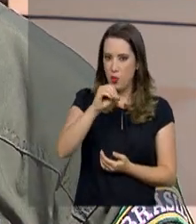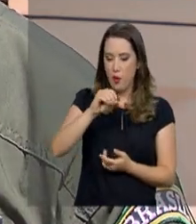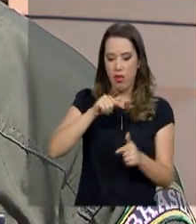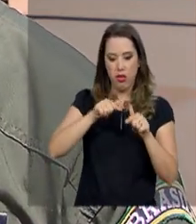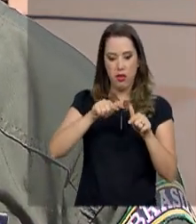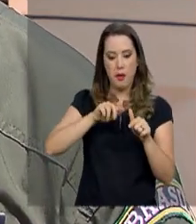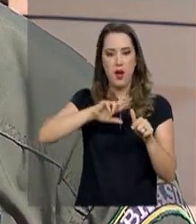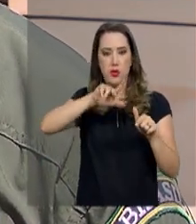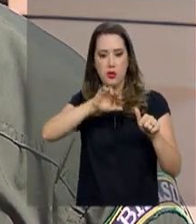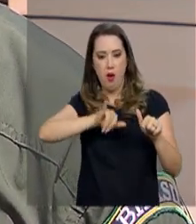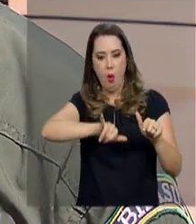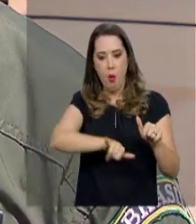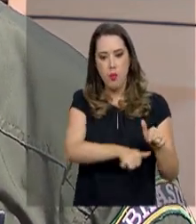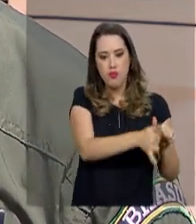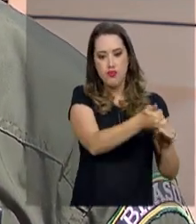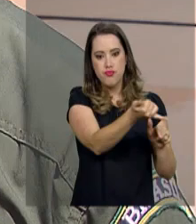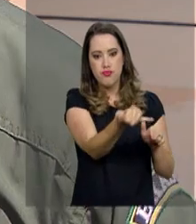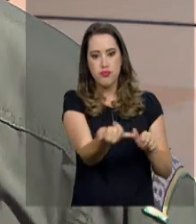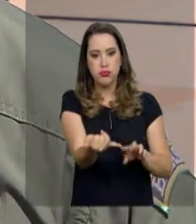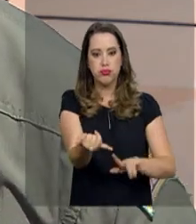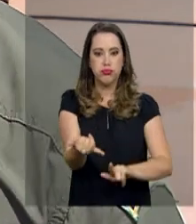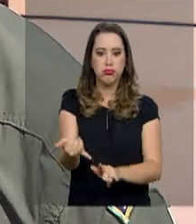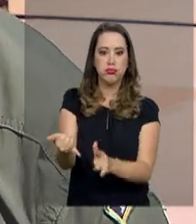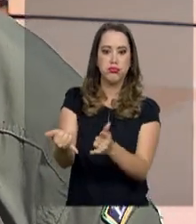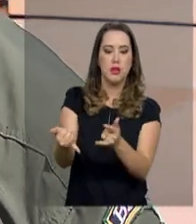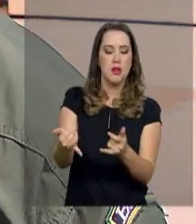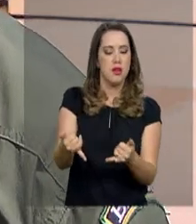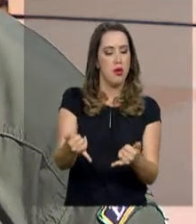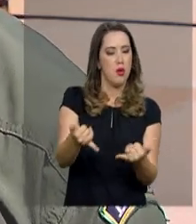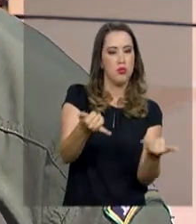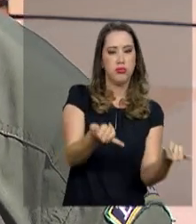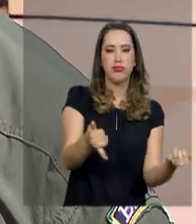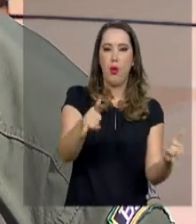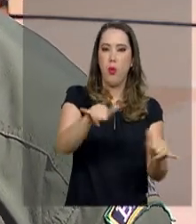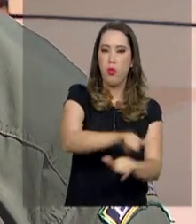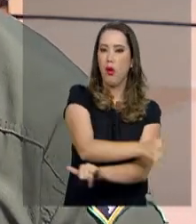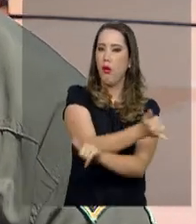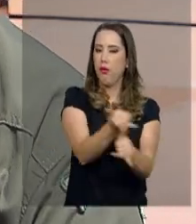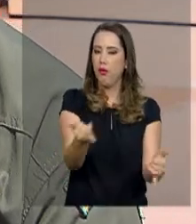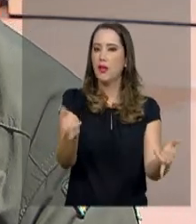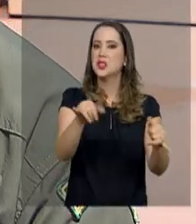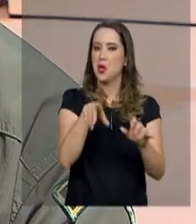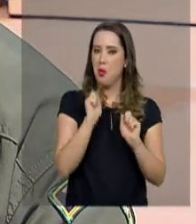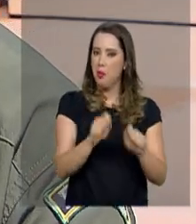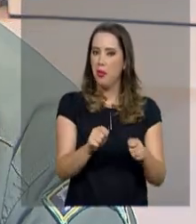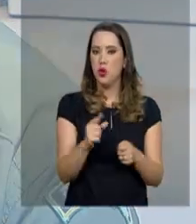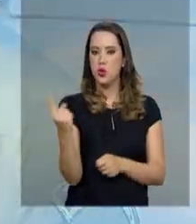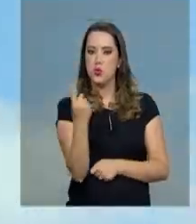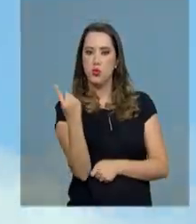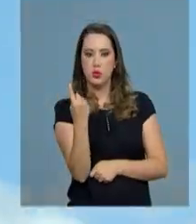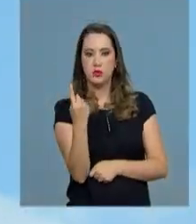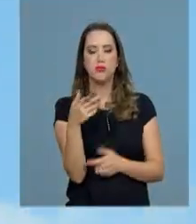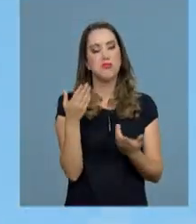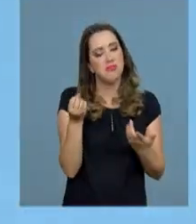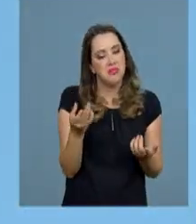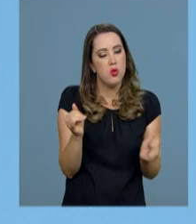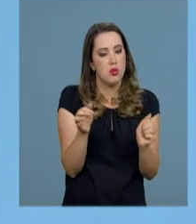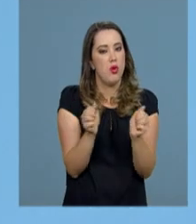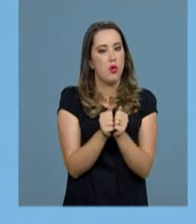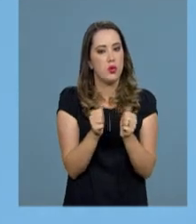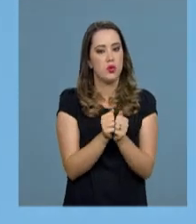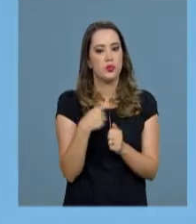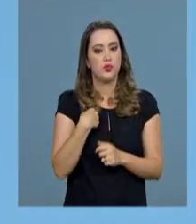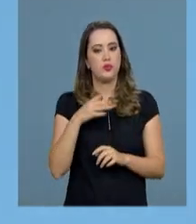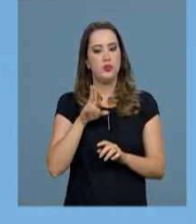feitas com as sete aeronaves juntas, ou cruzamento de duas aeronaves, ou até mesmo uma aeronave isolada. Durante essas manobras a